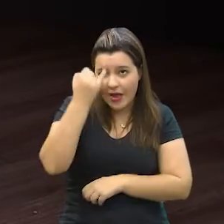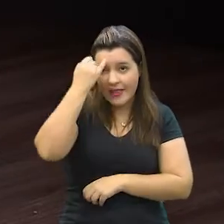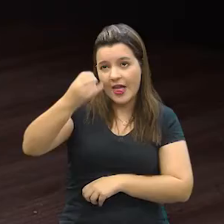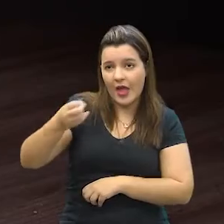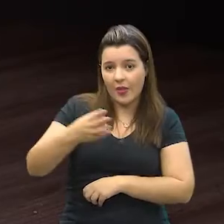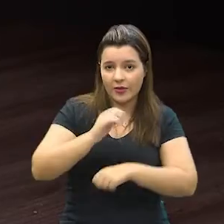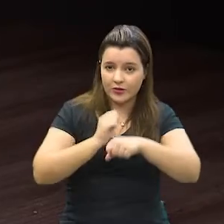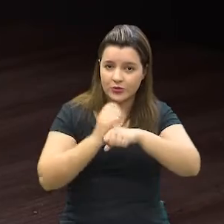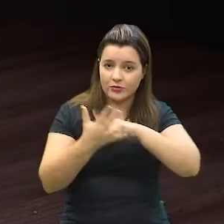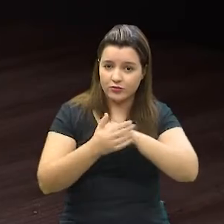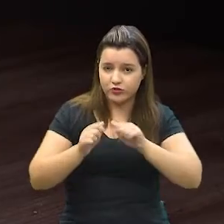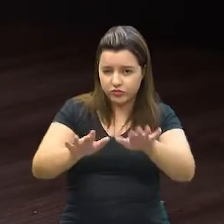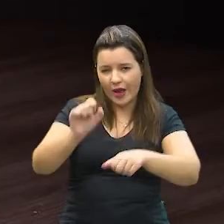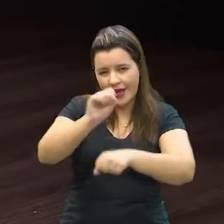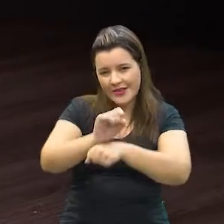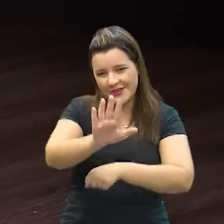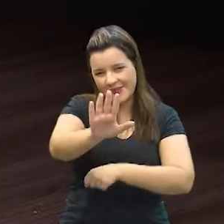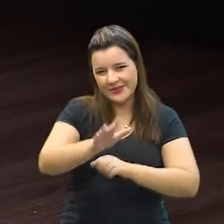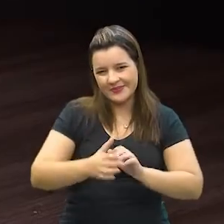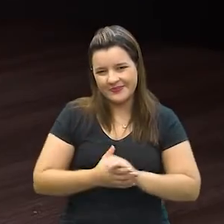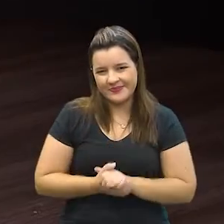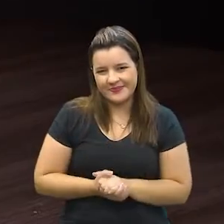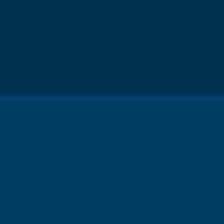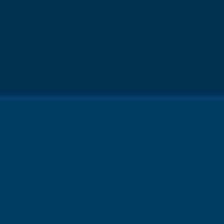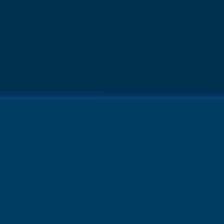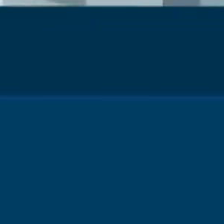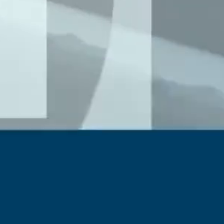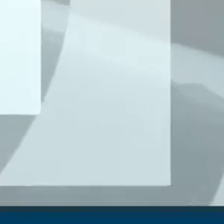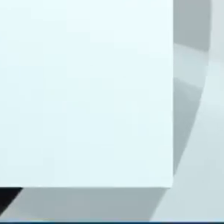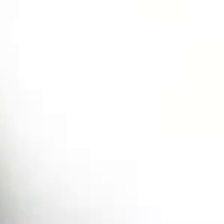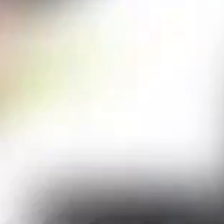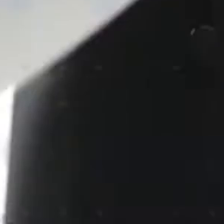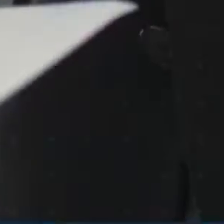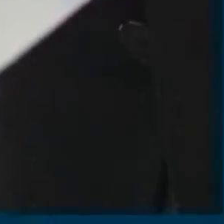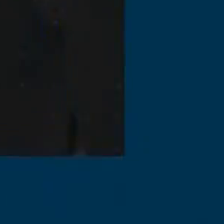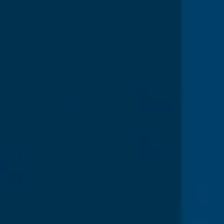se reinventar na pandemia? Não saia daí.